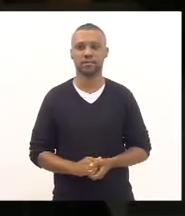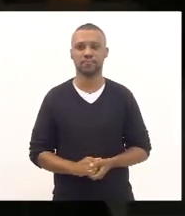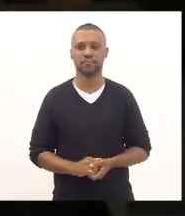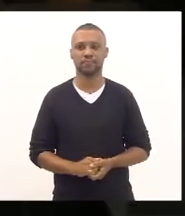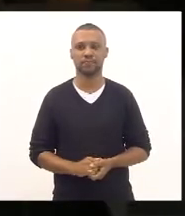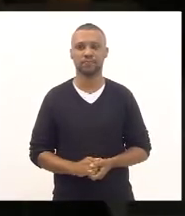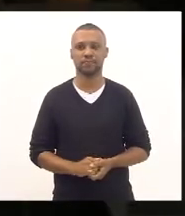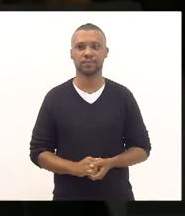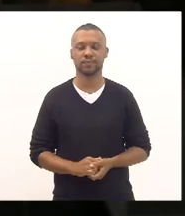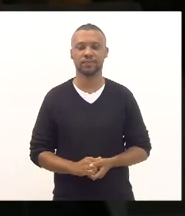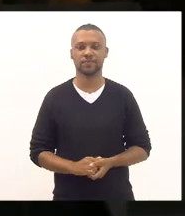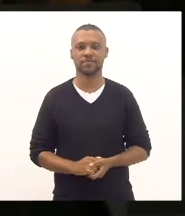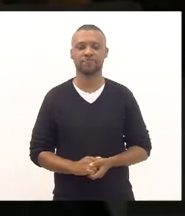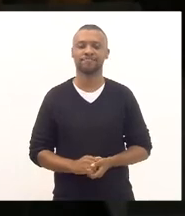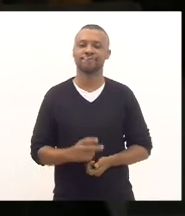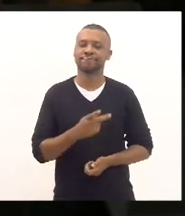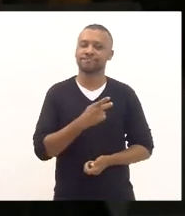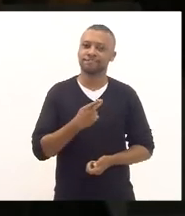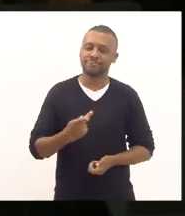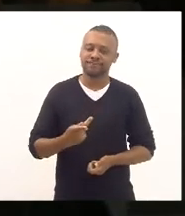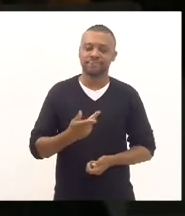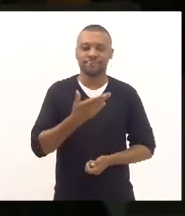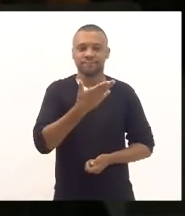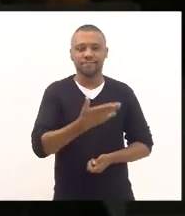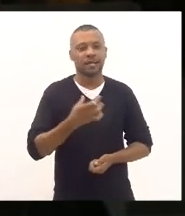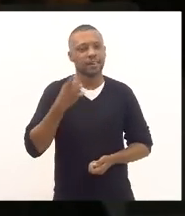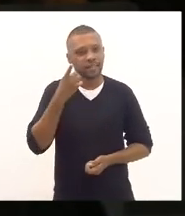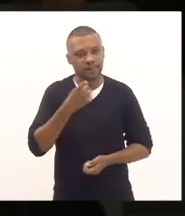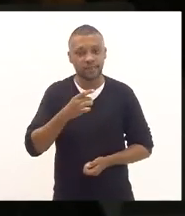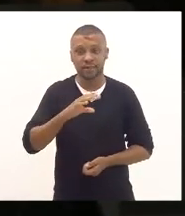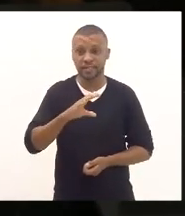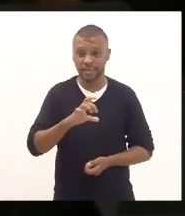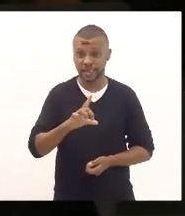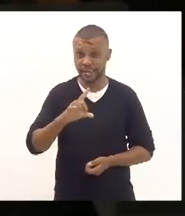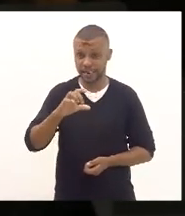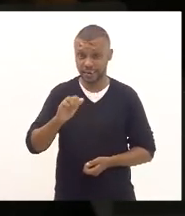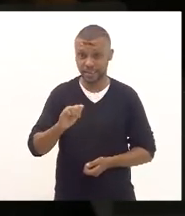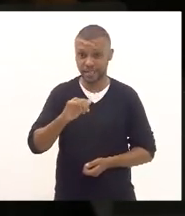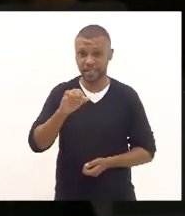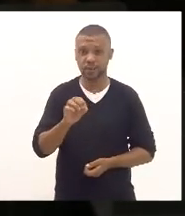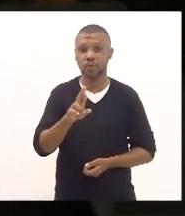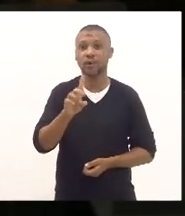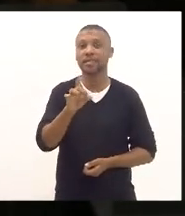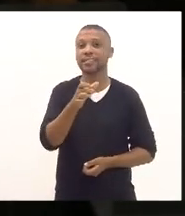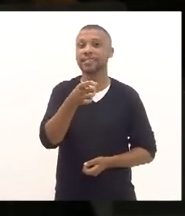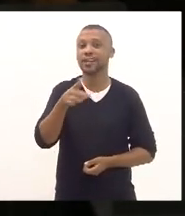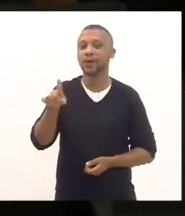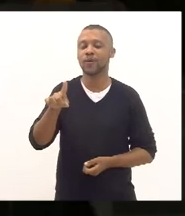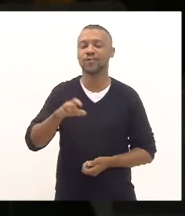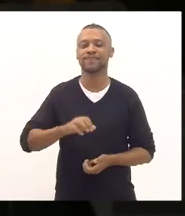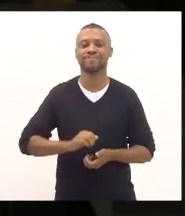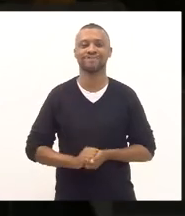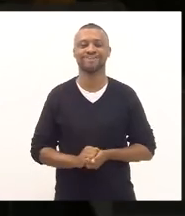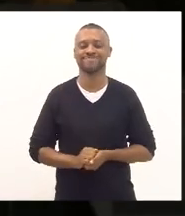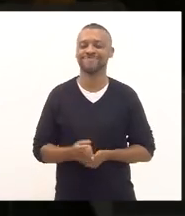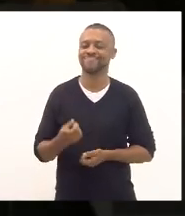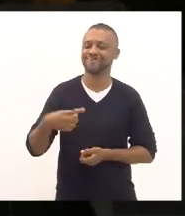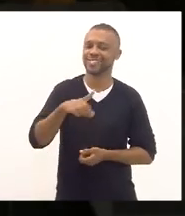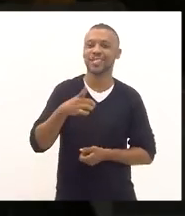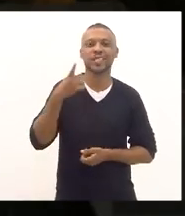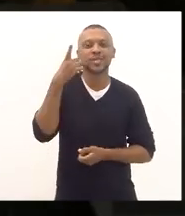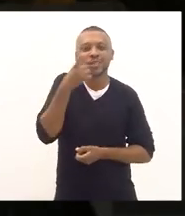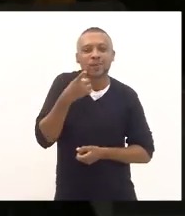a senhora Presidente deputada Célia Jordão senhores e senhoras